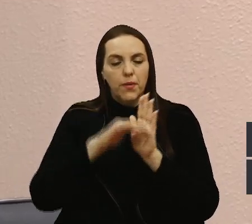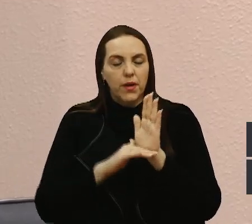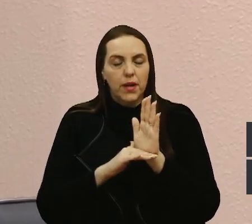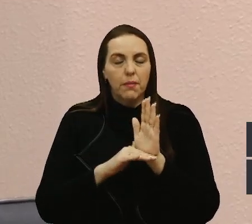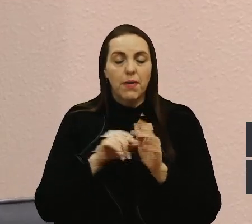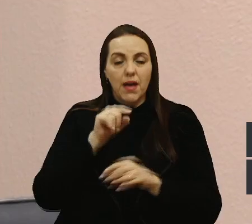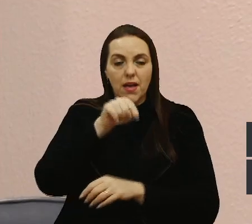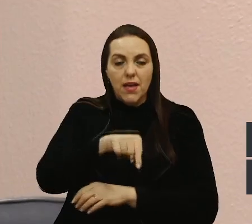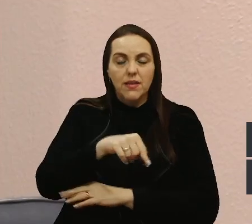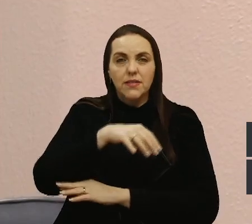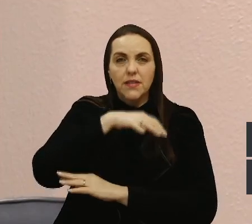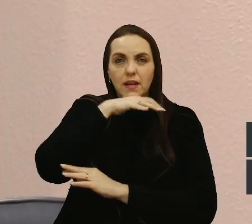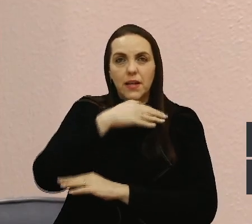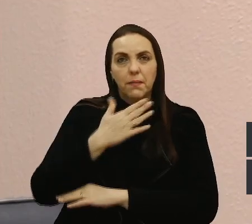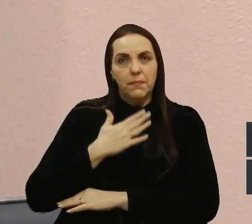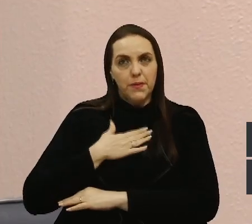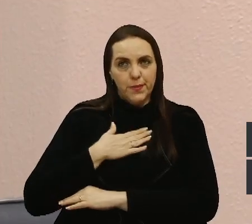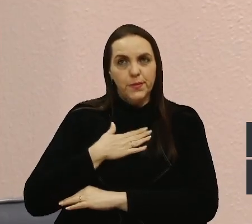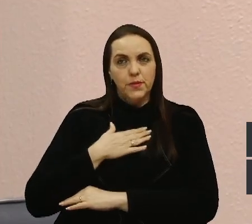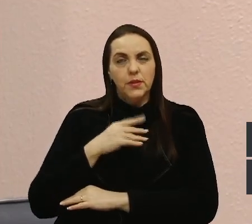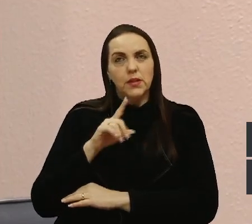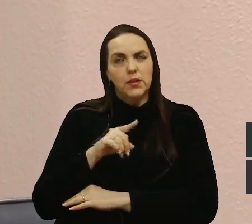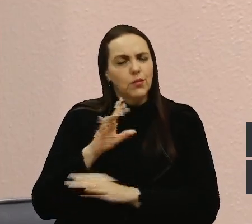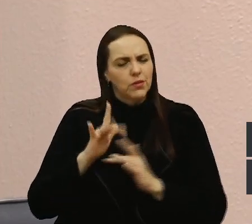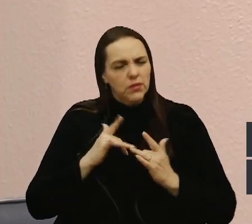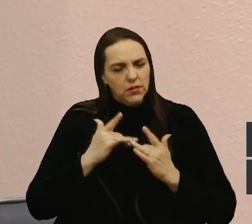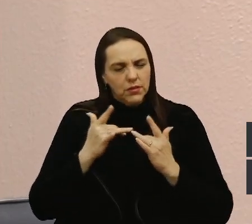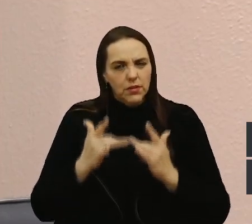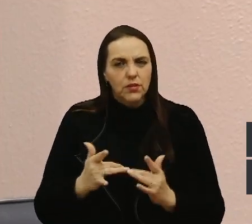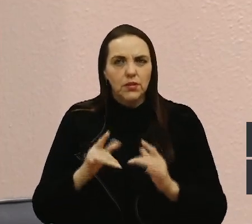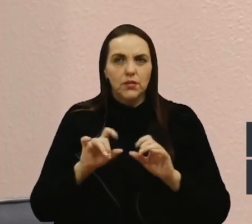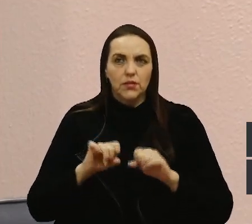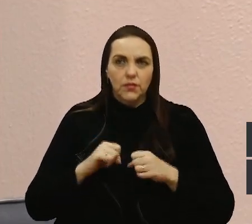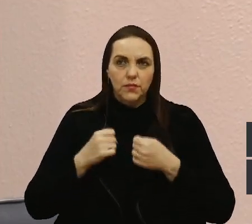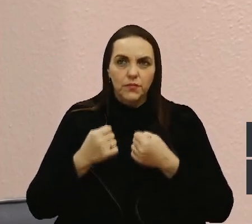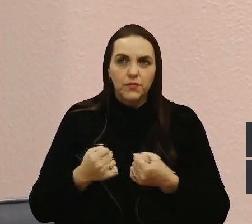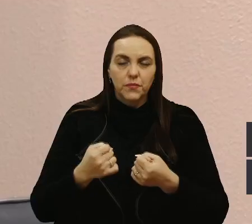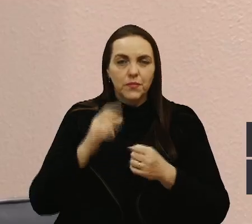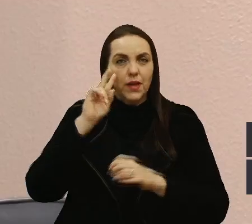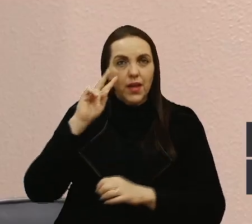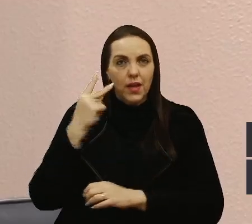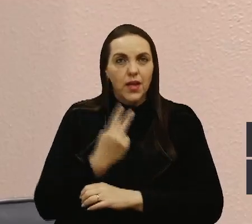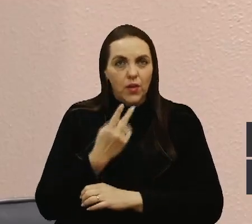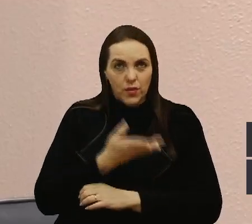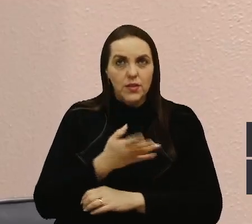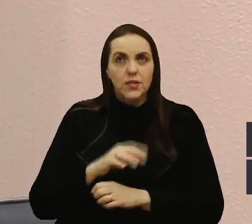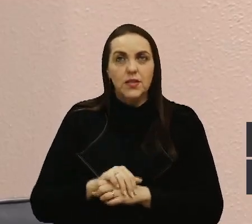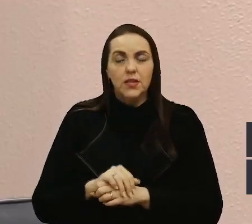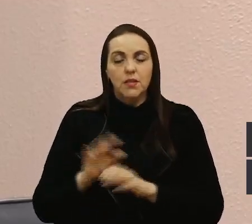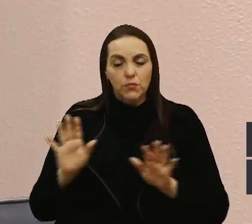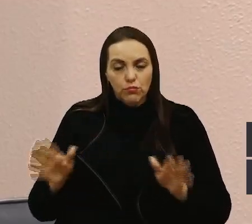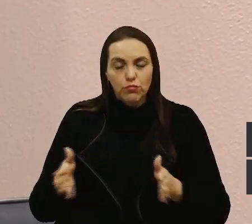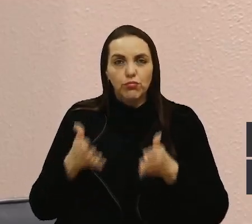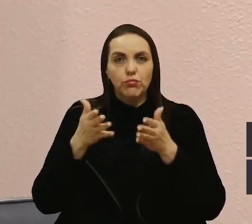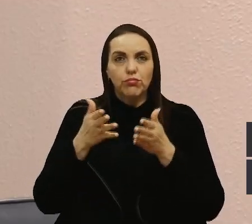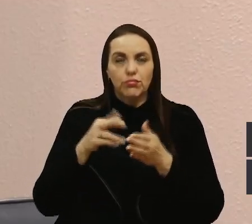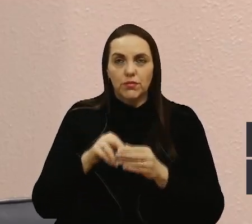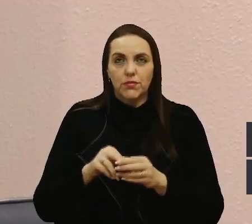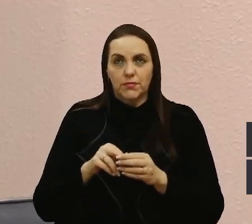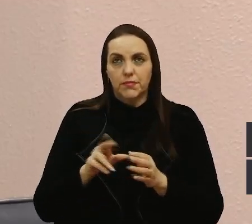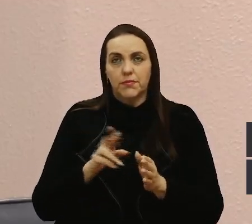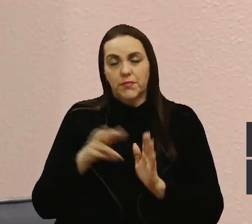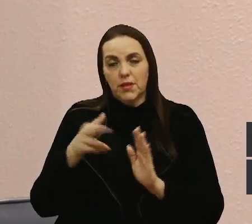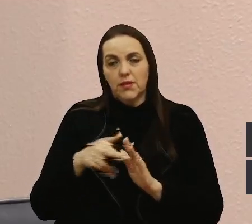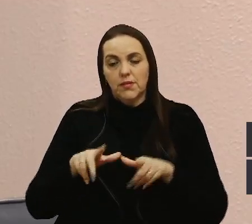é Meu. Então, toda a dedicação foi reconhecida por promover a regularização